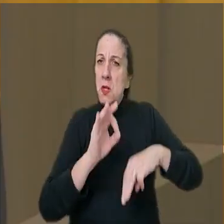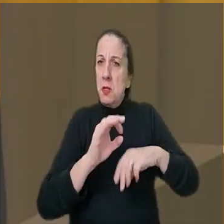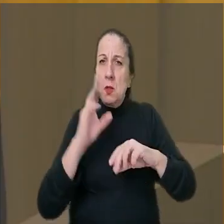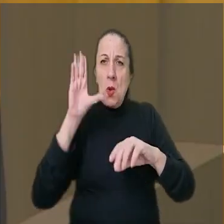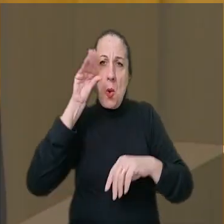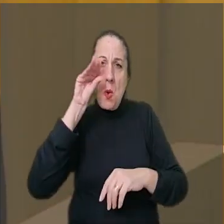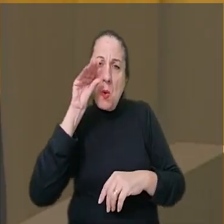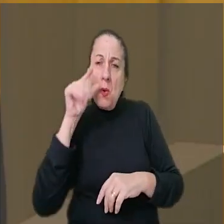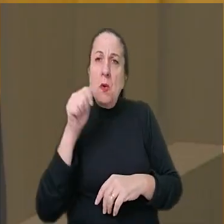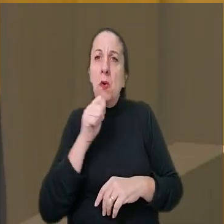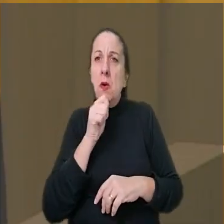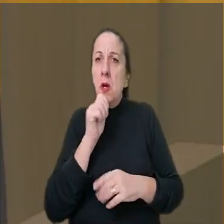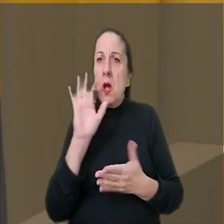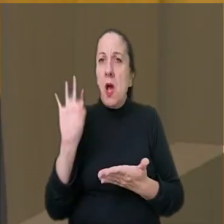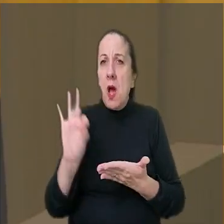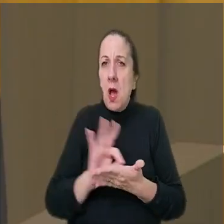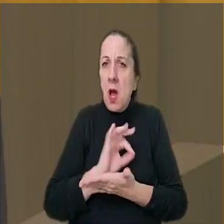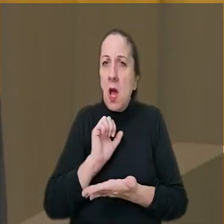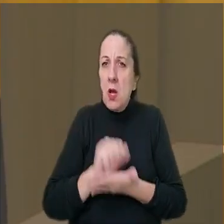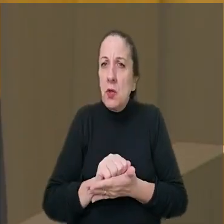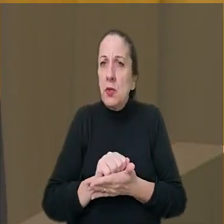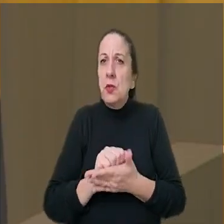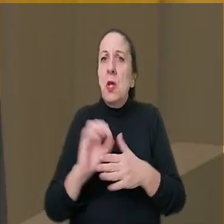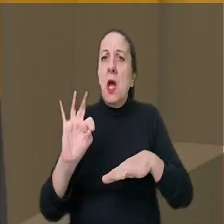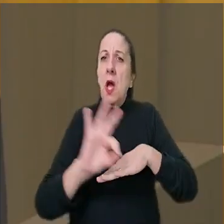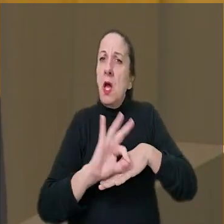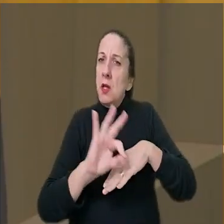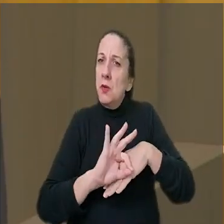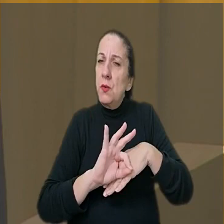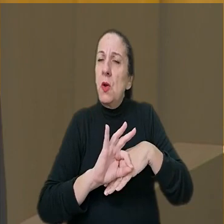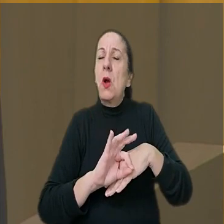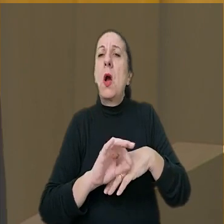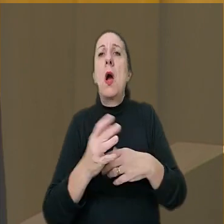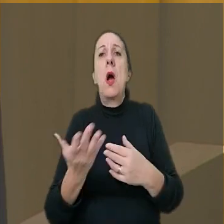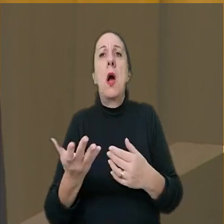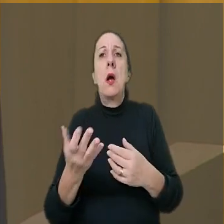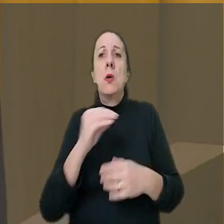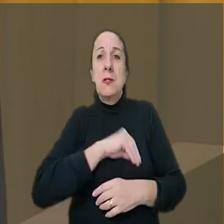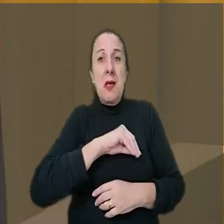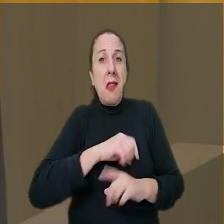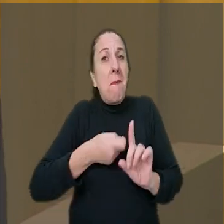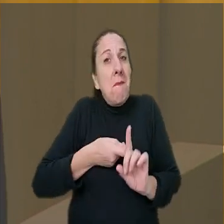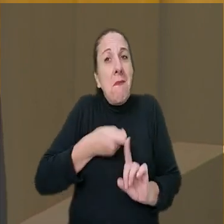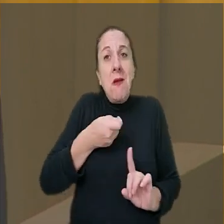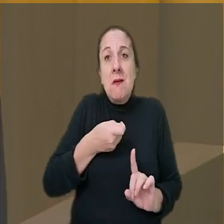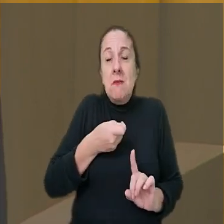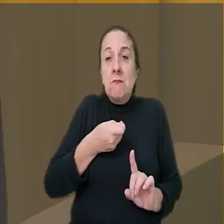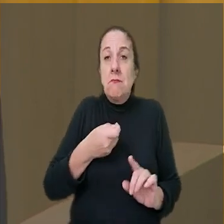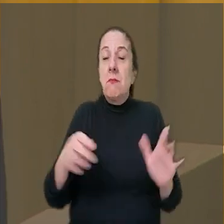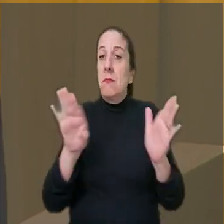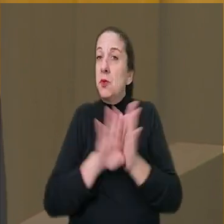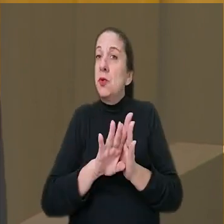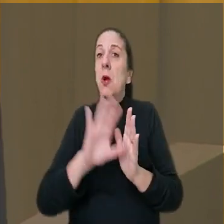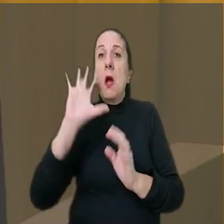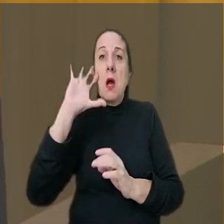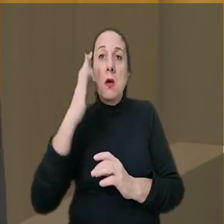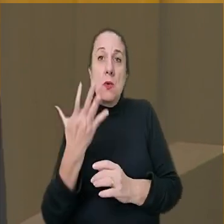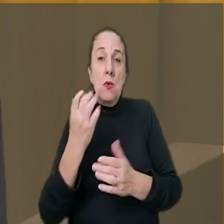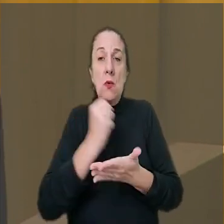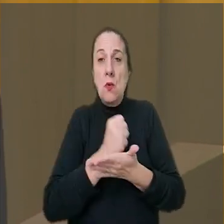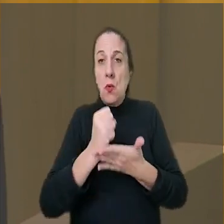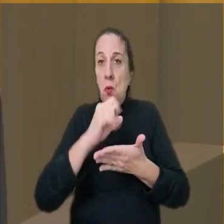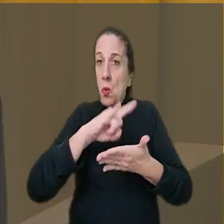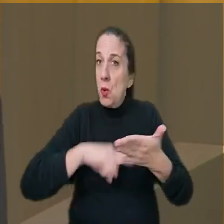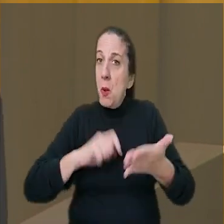ministro observou ainda que estava registrado que os advogados foram contratados com salário mensal. Para chegar à conclusão de